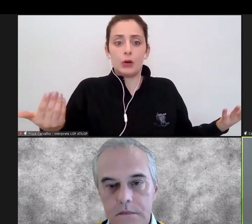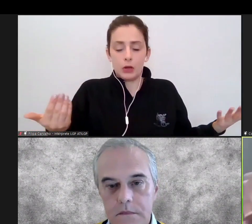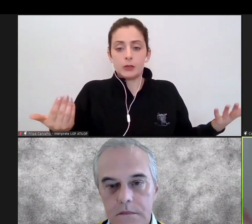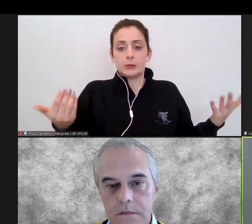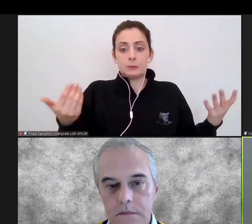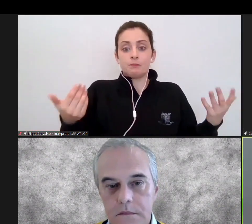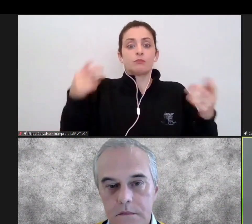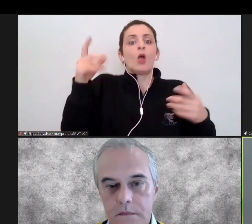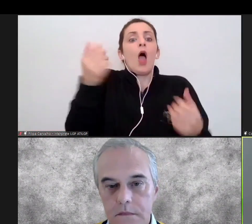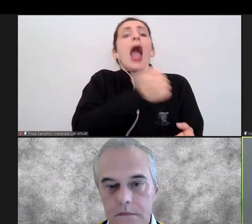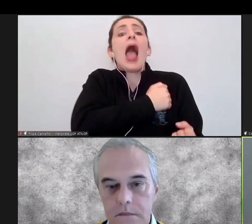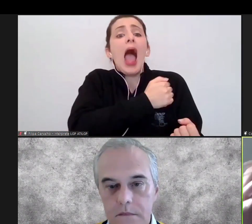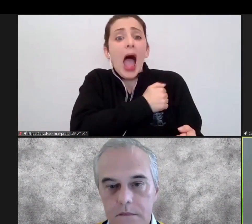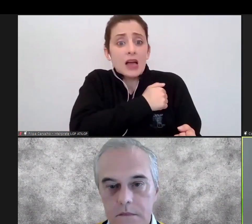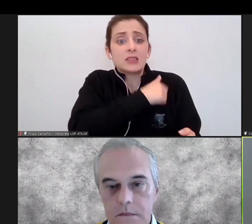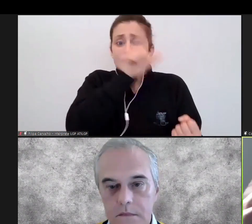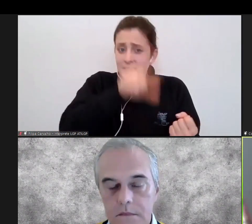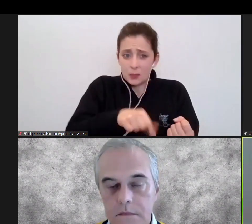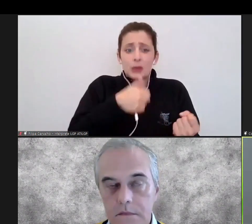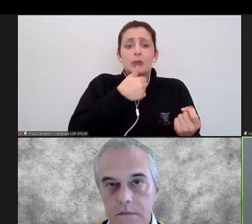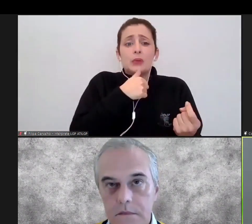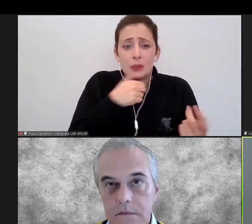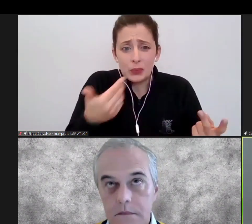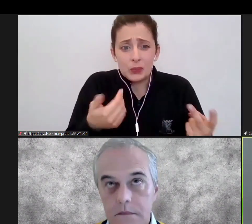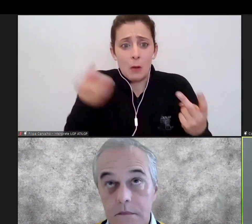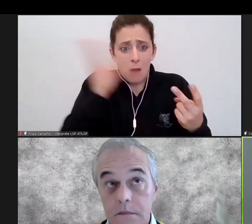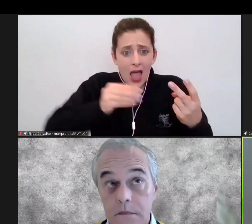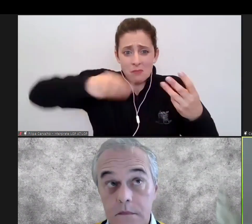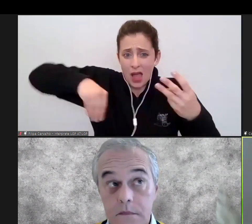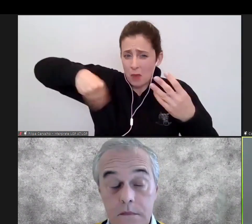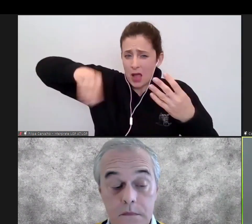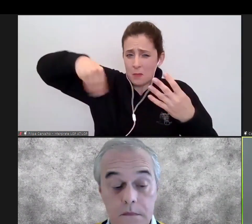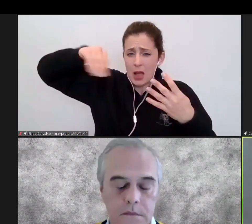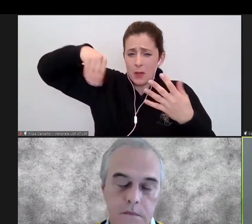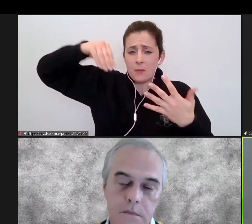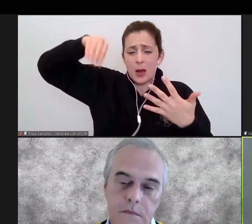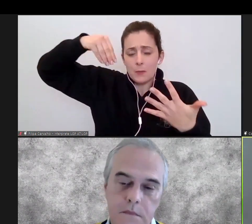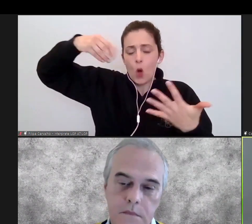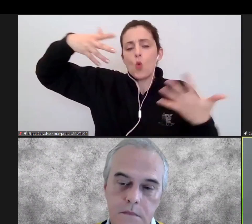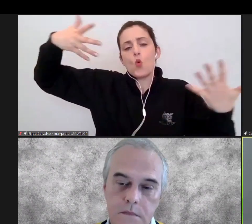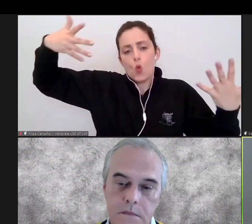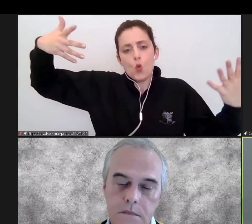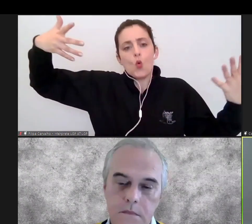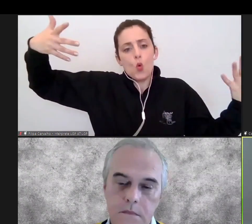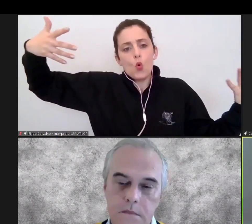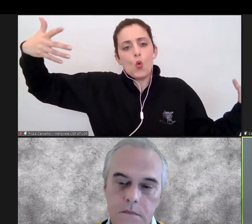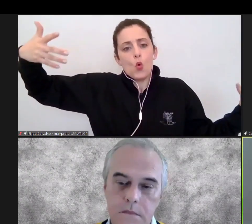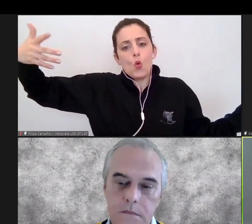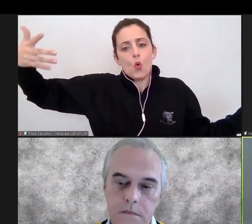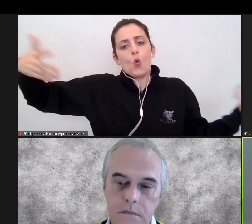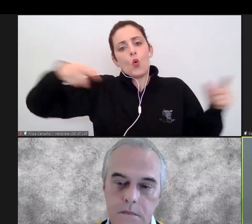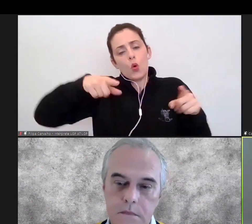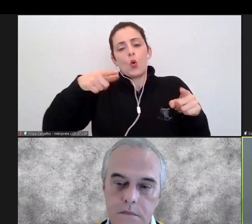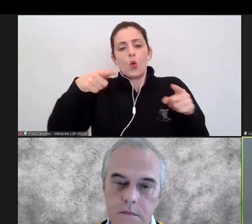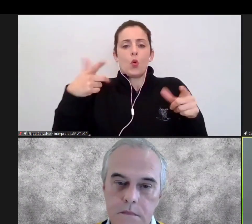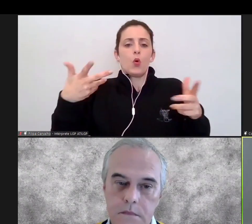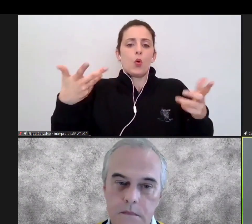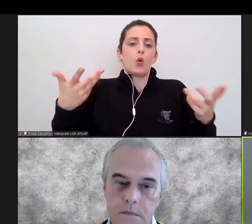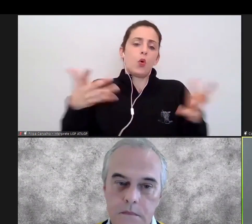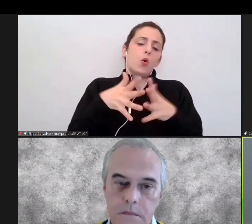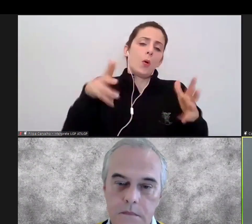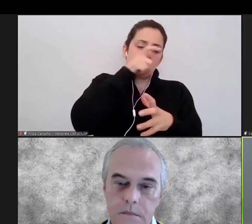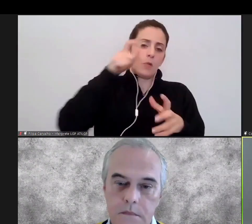não é, da habitação e se juntarmos tudo isso é um risco para muita